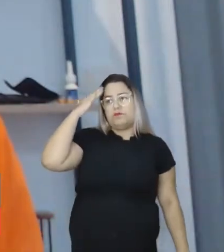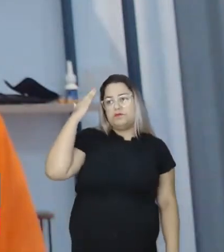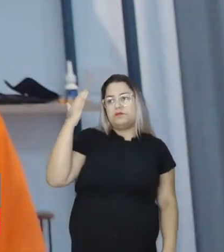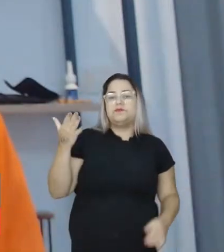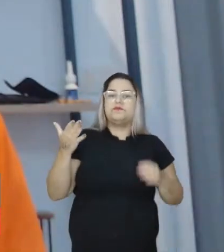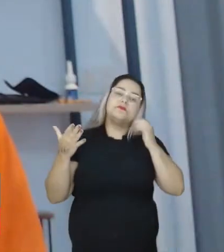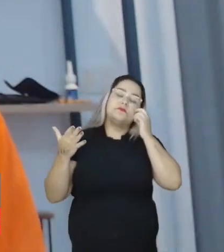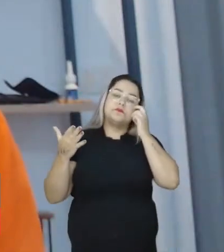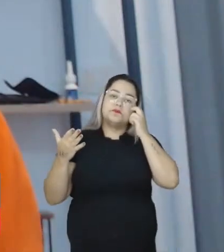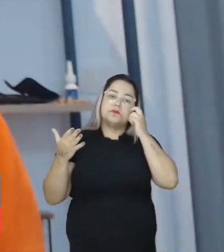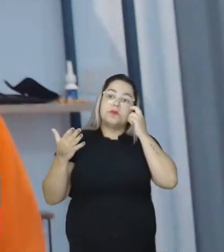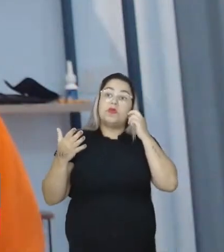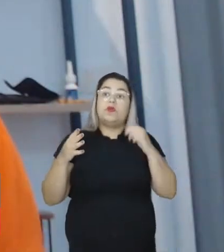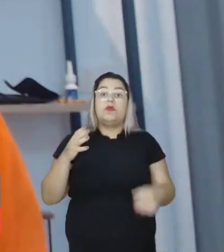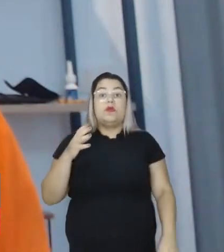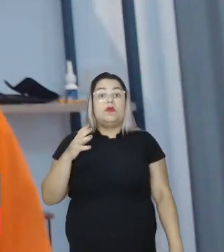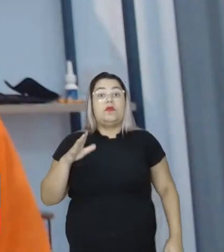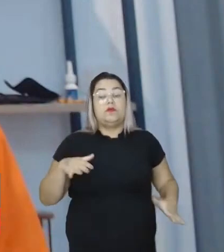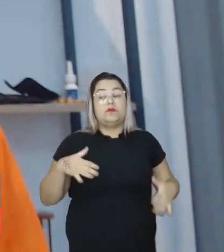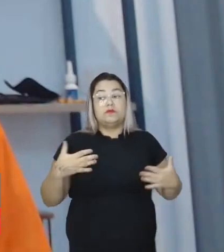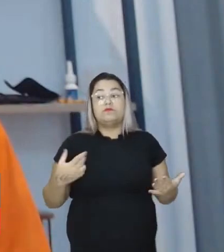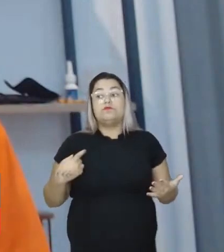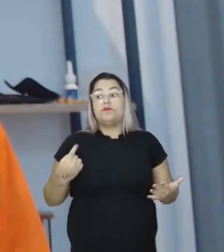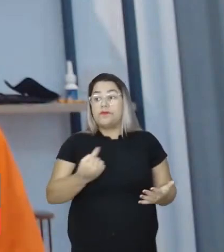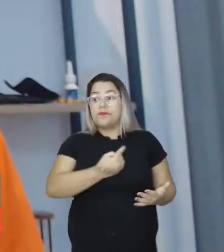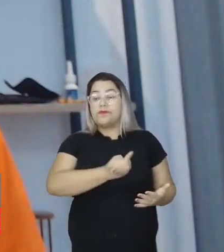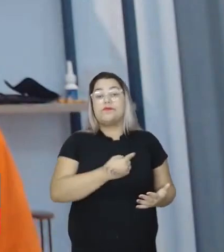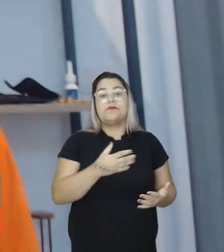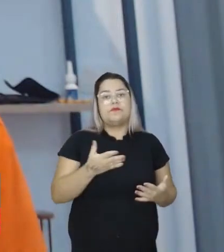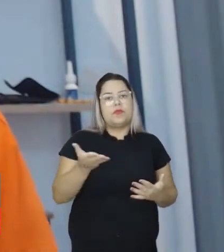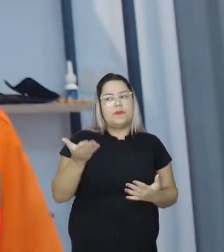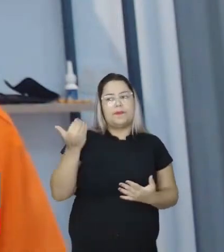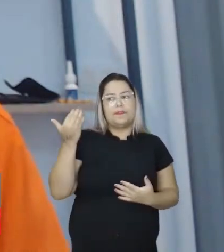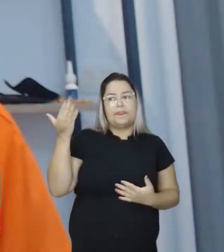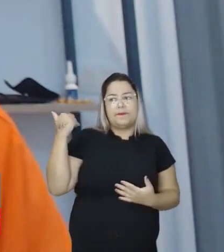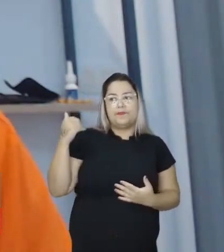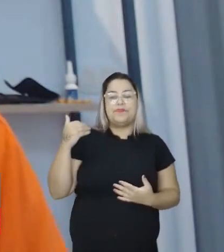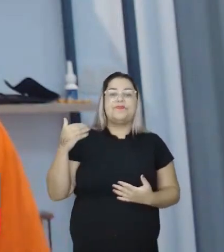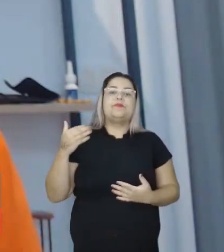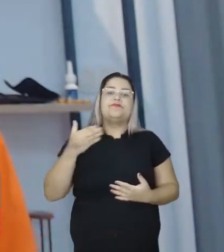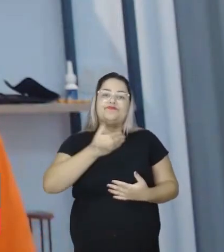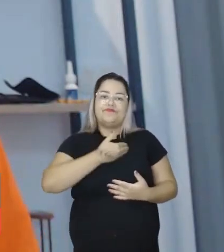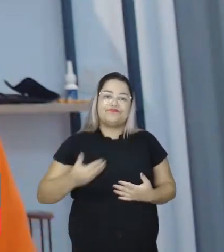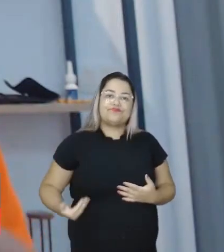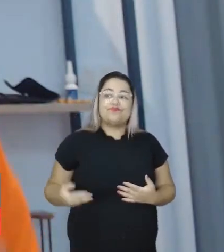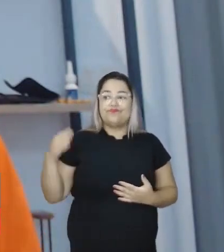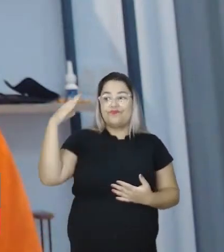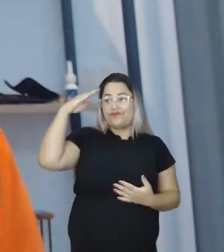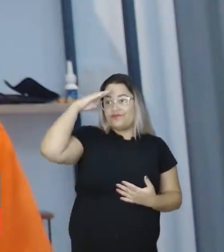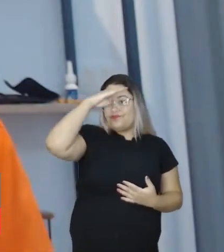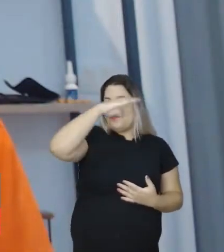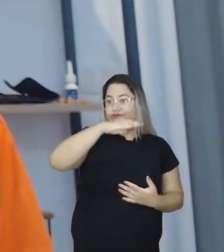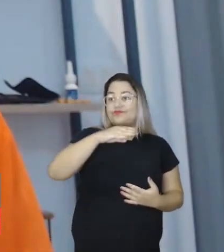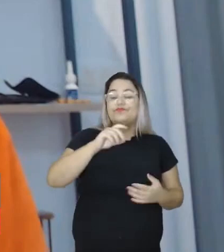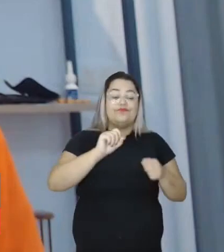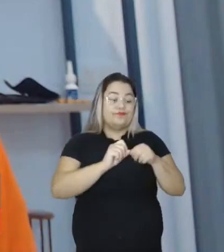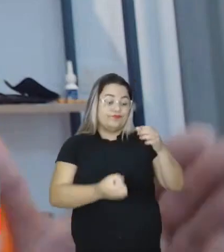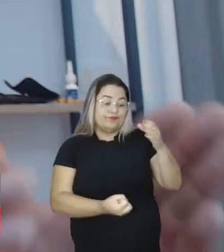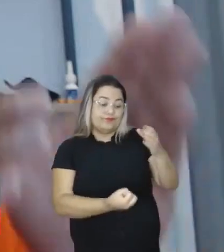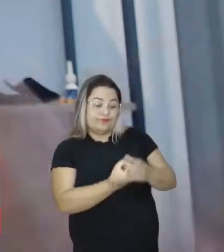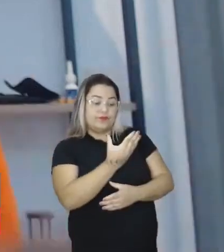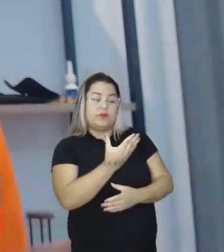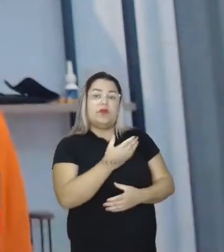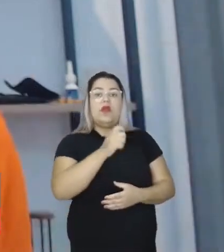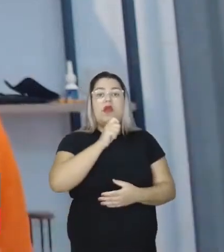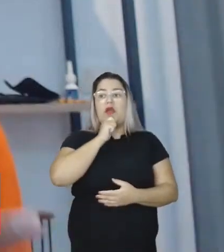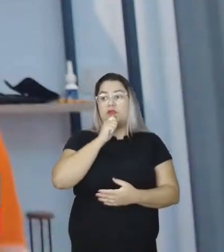obviamente. Então, Amanda, nós tivemos lá atrás, ainda no governo Bolsonaro, uma resolução que foi criada por